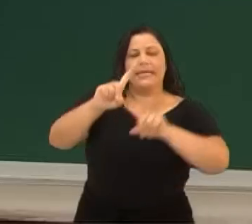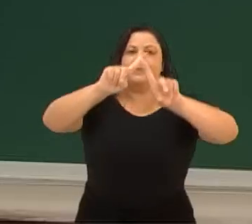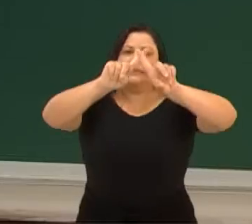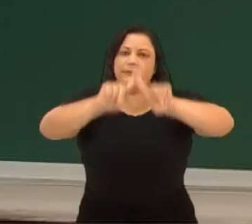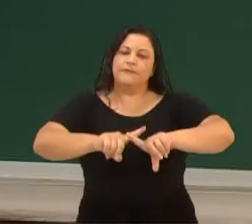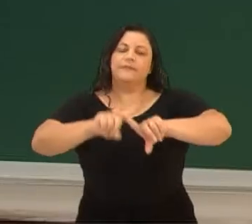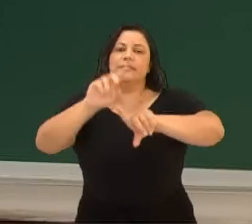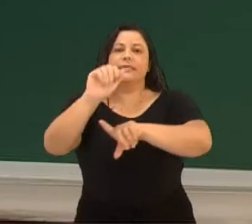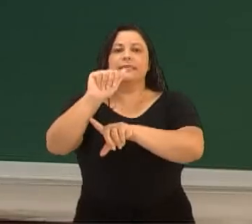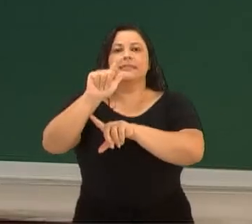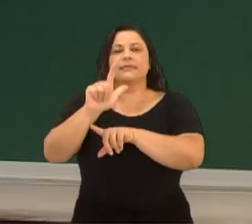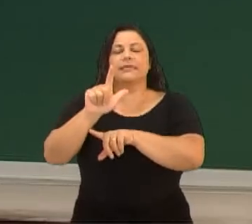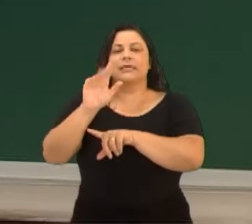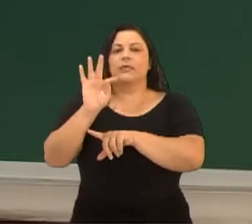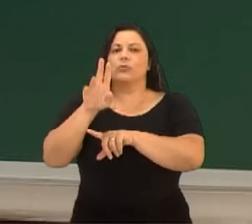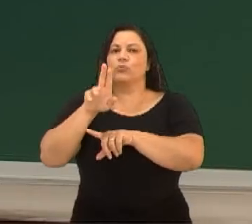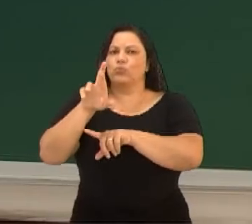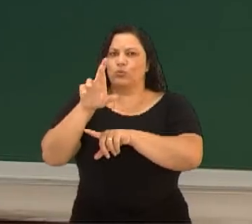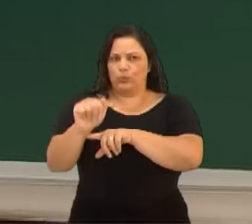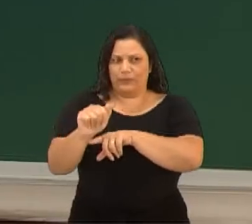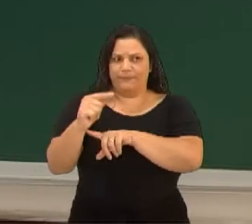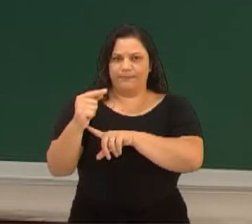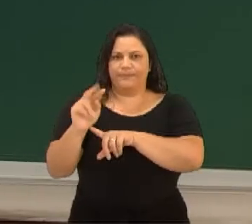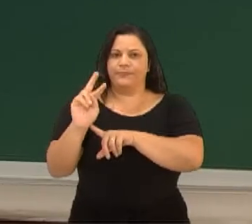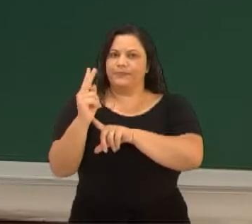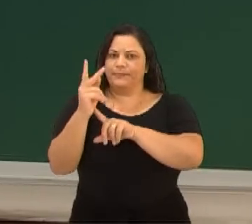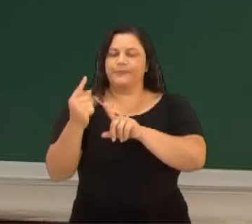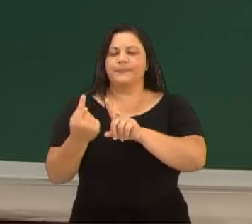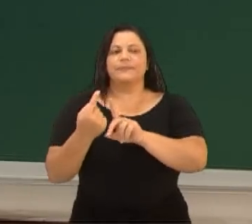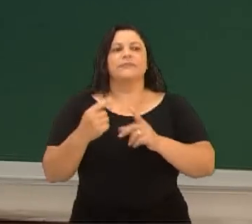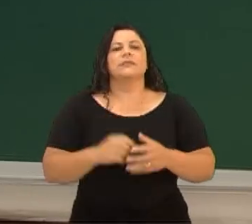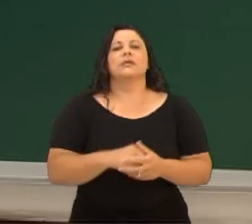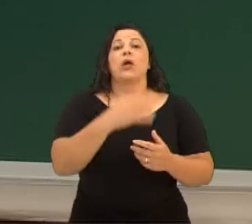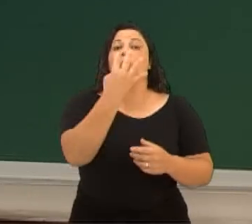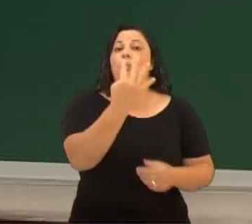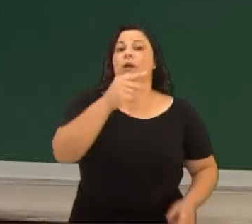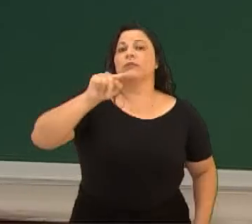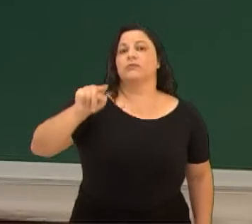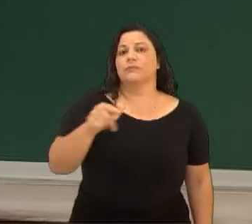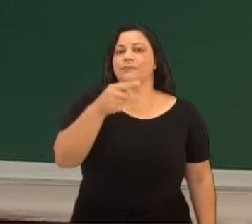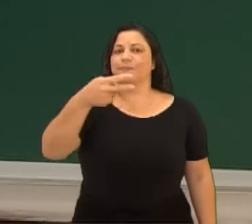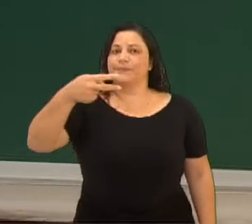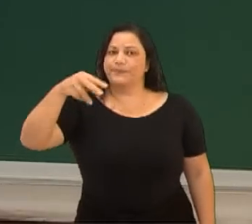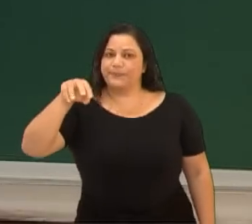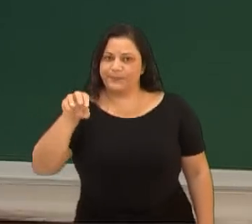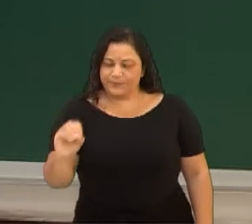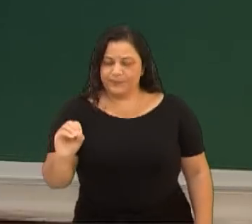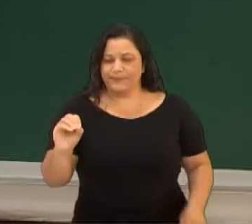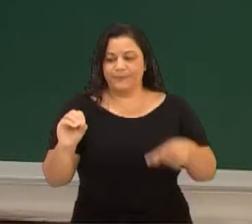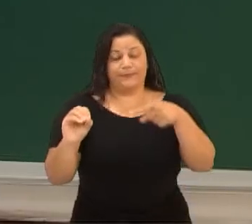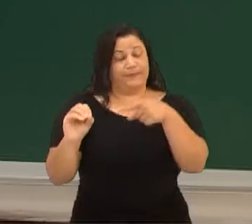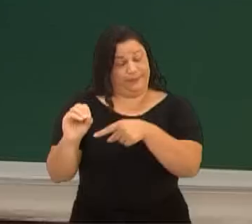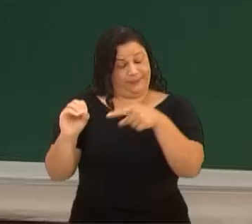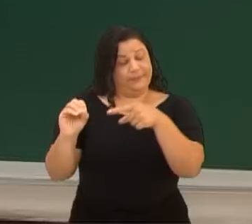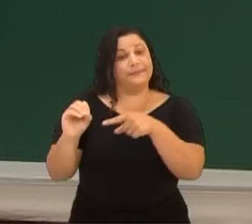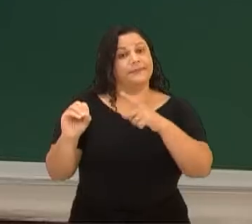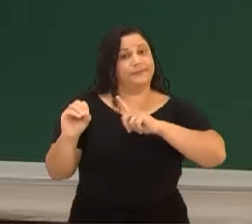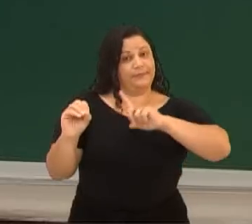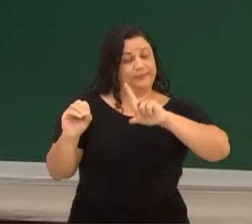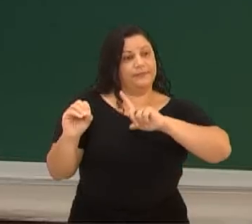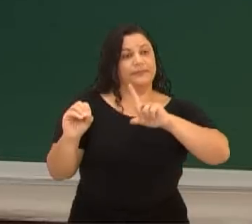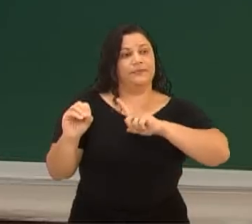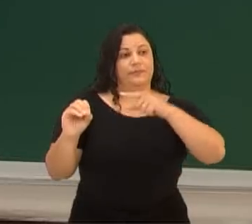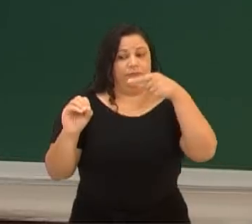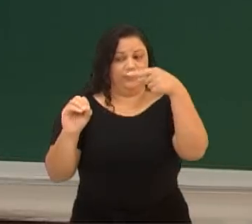Quem é a nossa base? A base é 4,20. Gente, quando nós temos o zero lá na